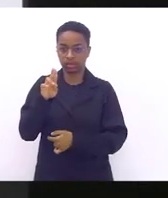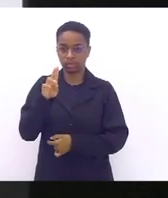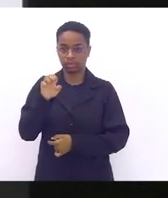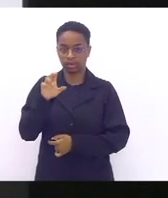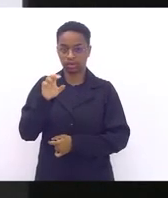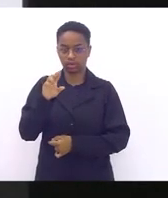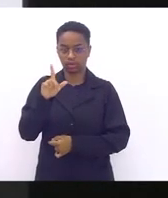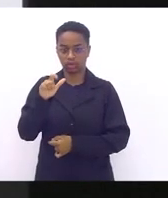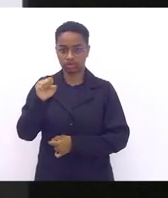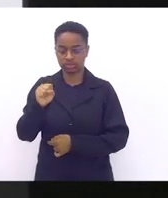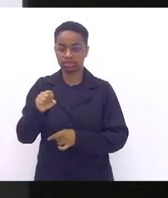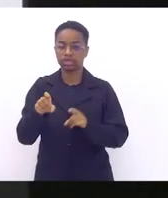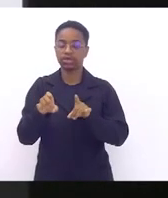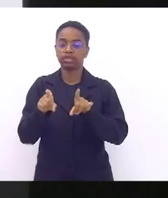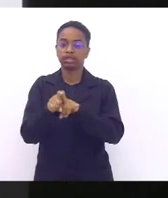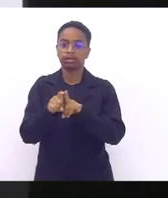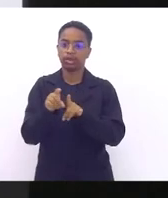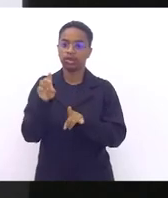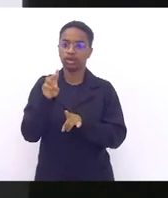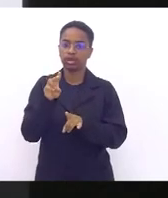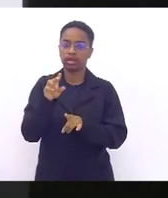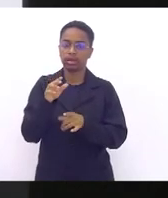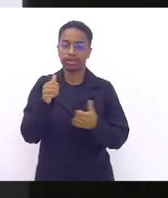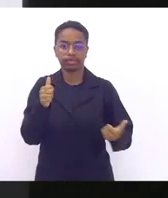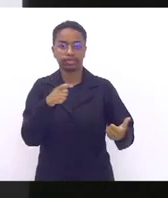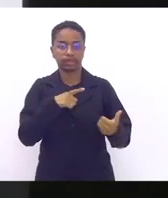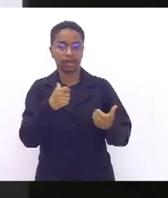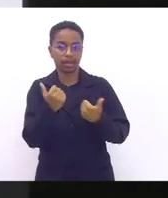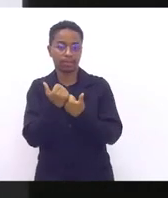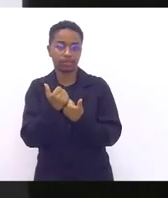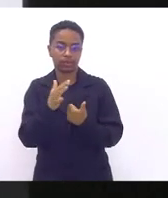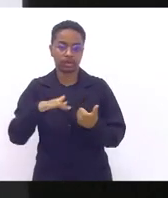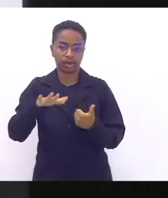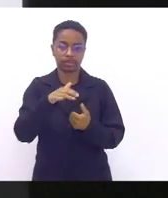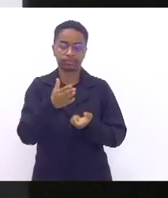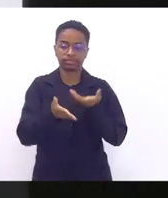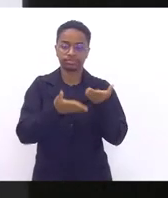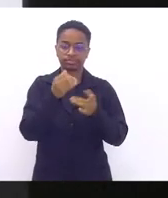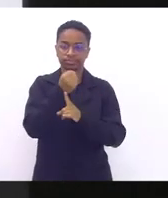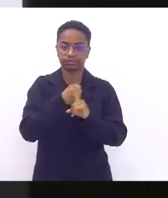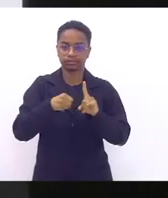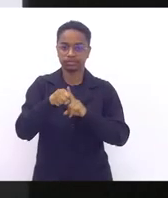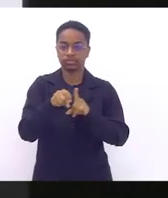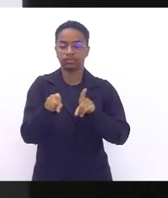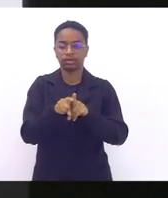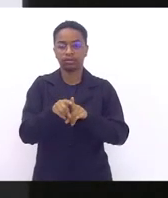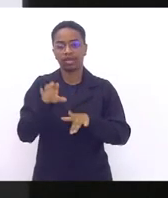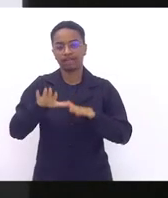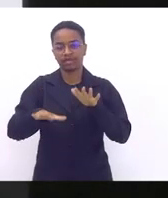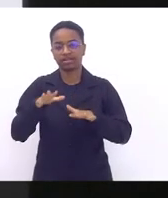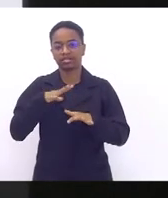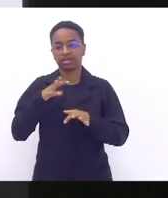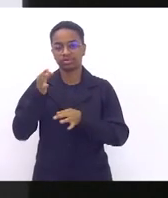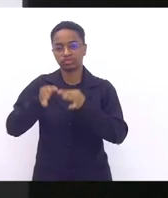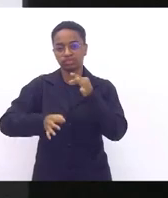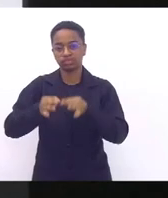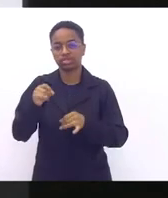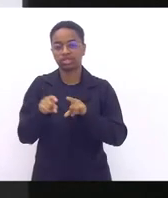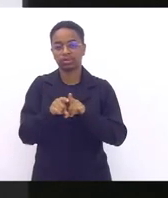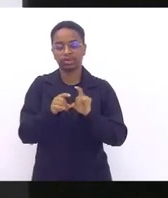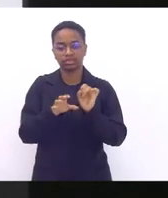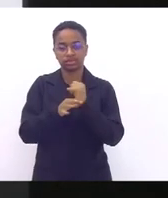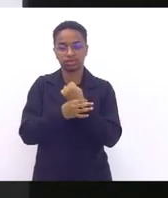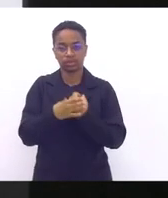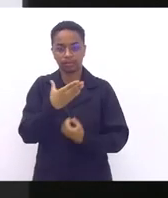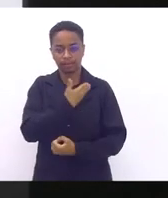usuários do sistema da assistência social, né? Eles também estão, muitas vezes, na justiça, enfim, na segurança pública,